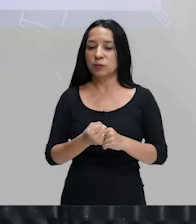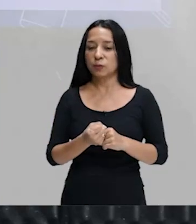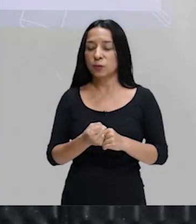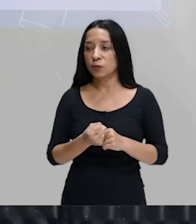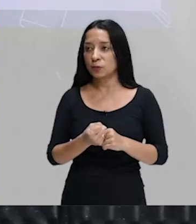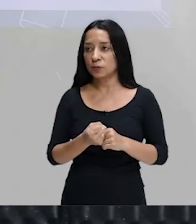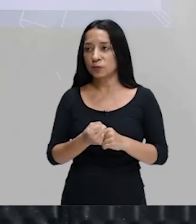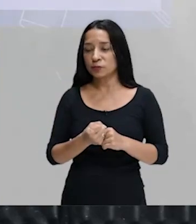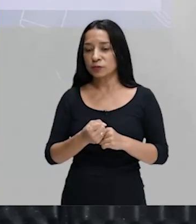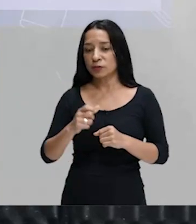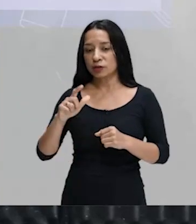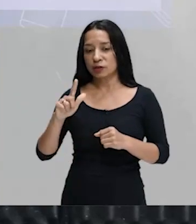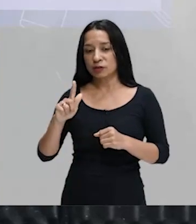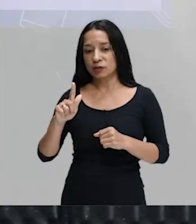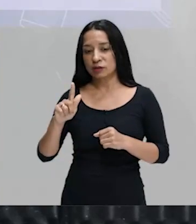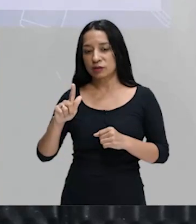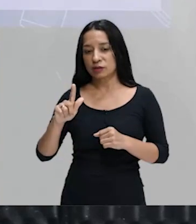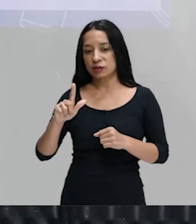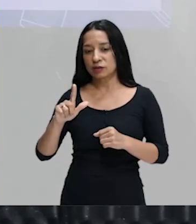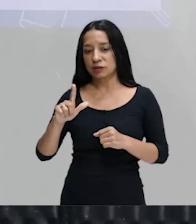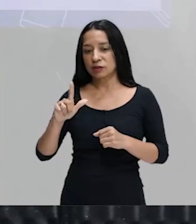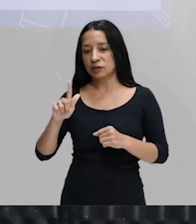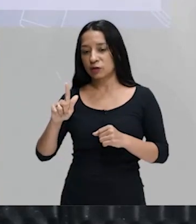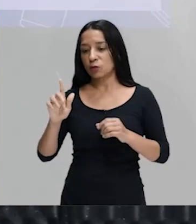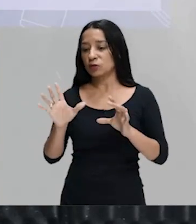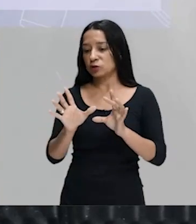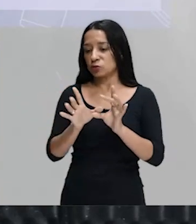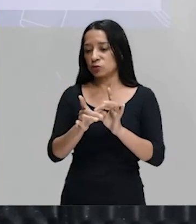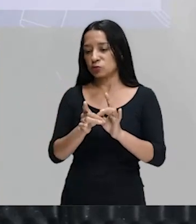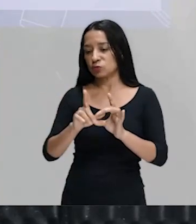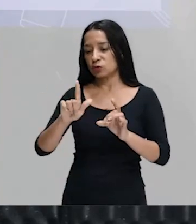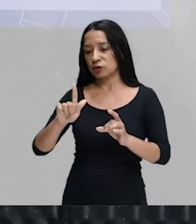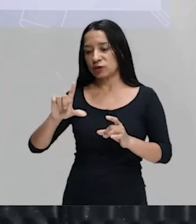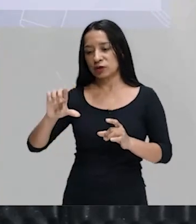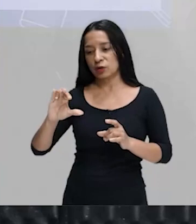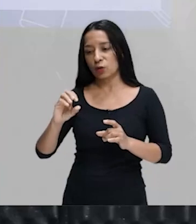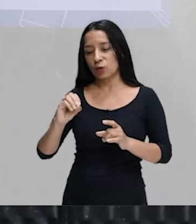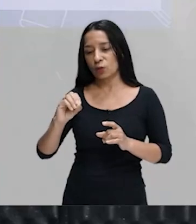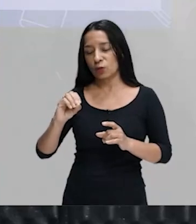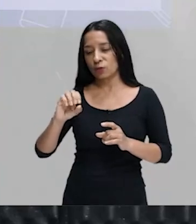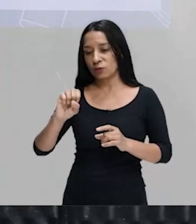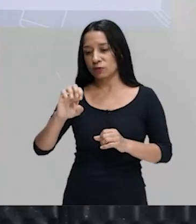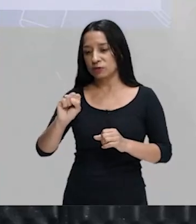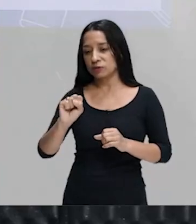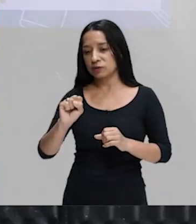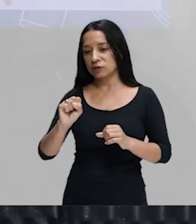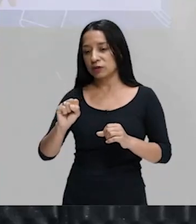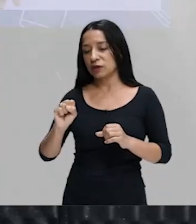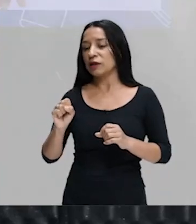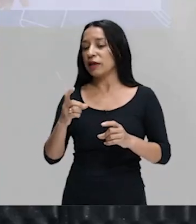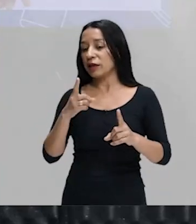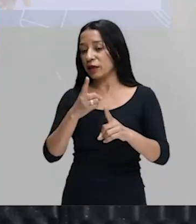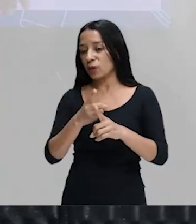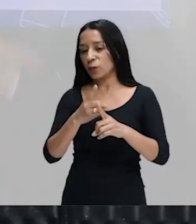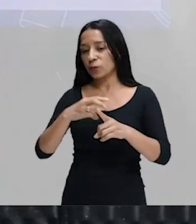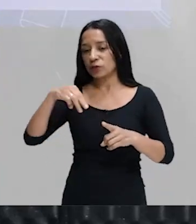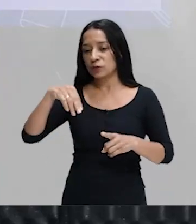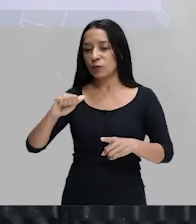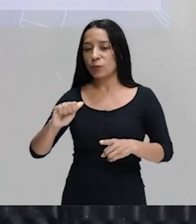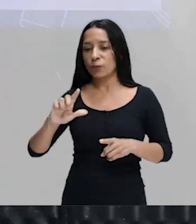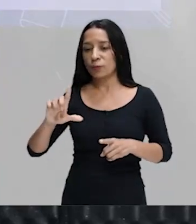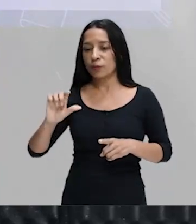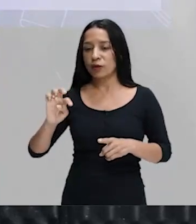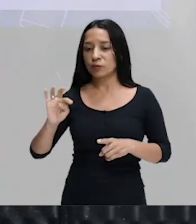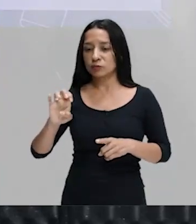a glicose, juntamente com a glicose, forma a maltose. A maltose nós vamos encontrar no malte, ok,